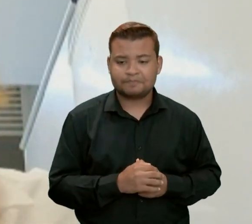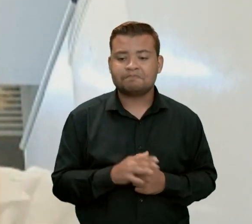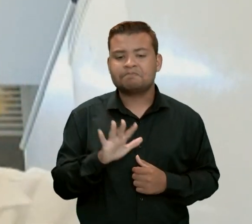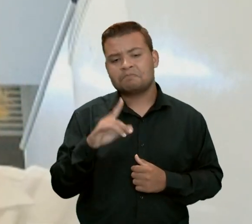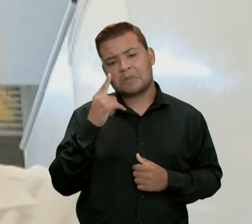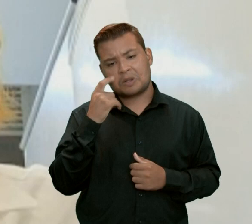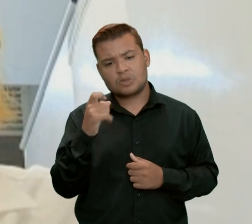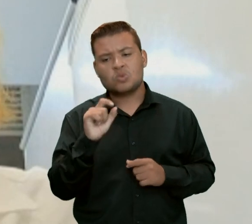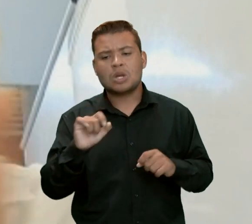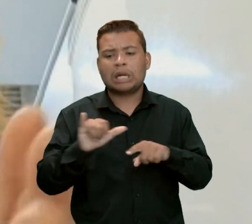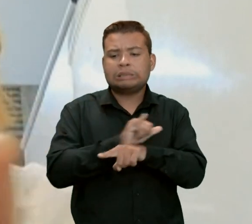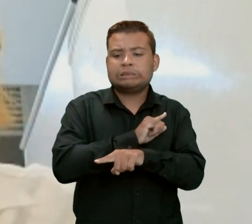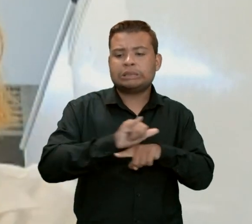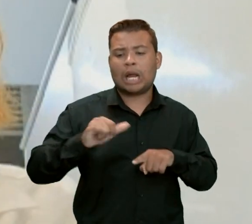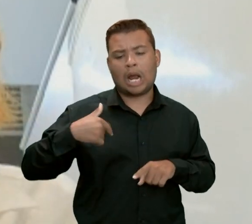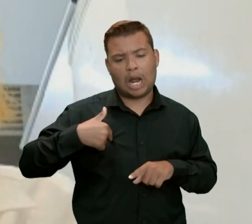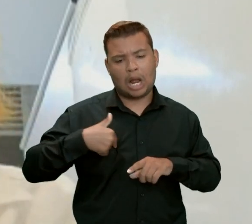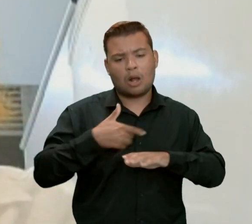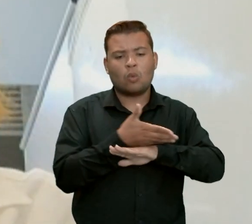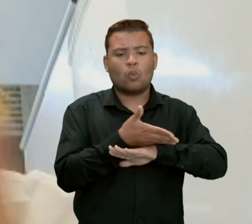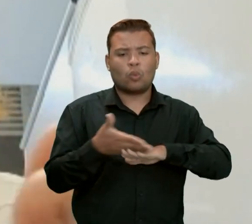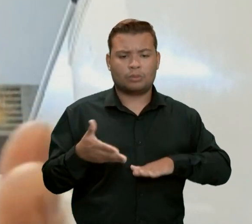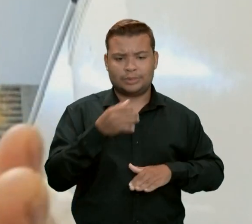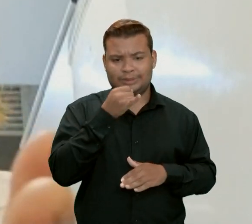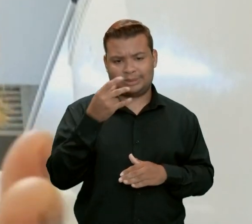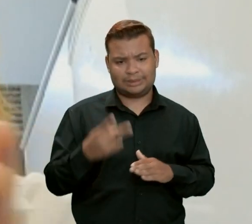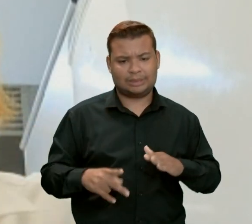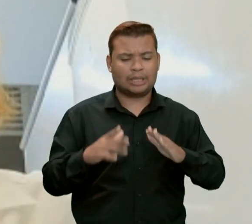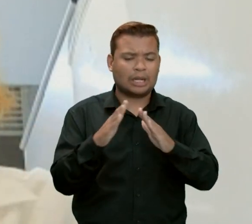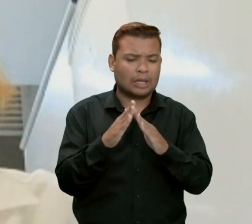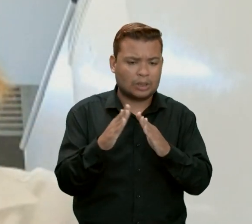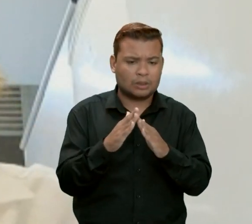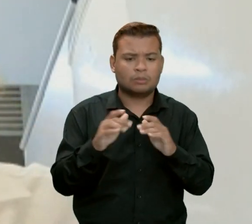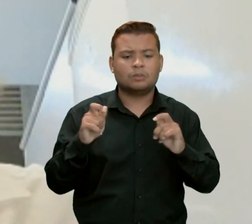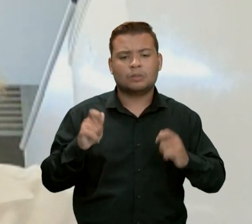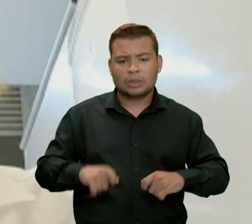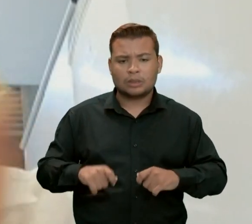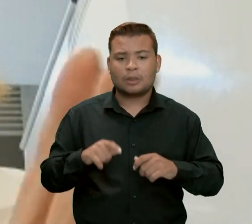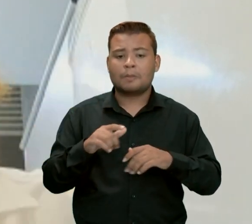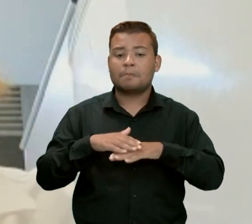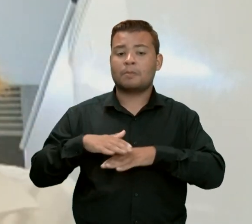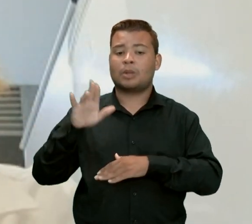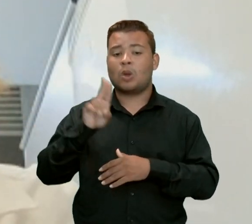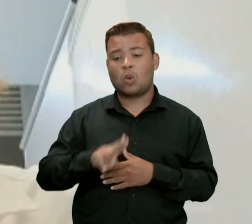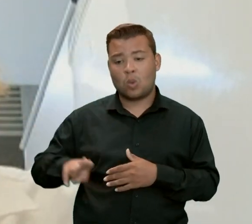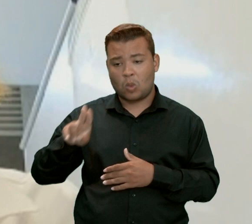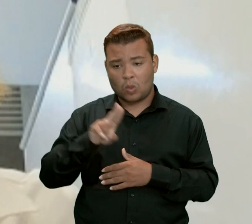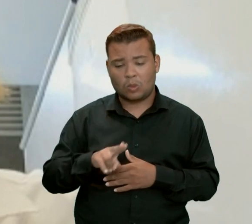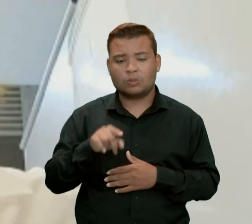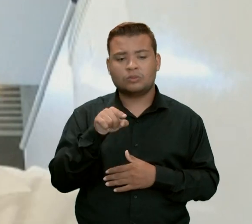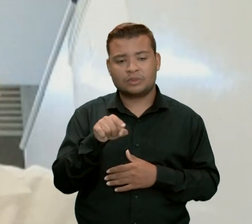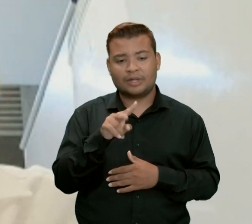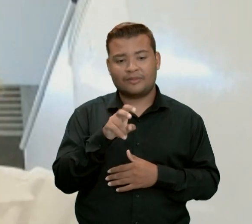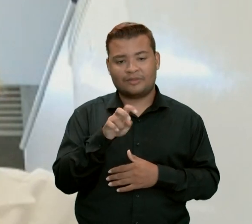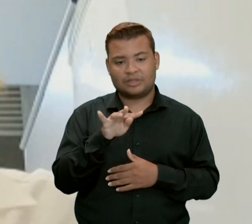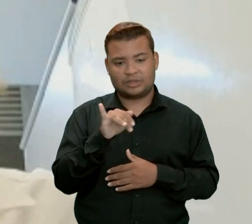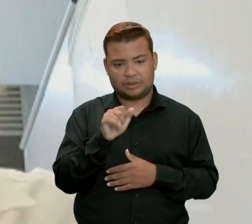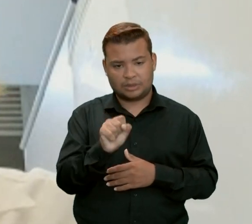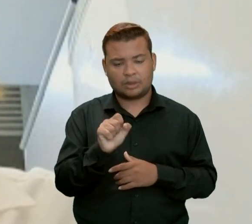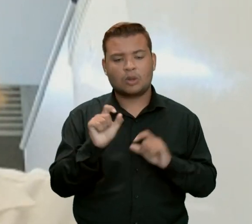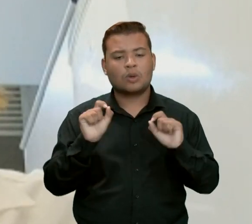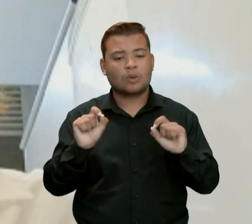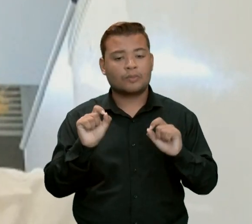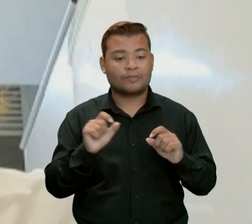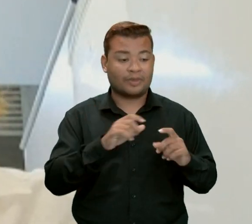uma estratégia que eu tenho na minha casa para poder aumentar, né, o consumo de vegetais pela minha família, chegou